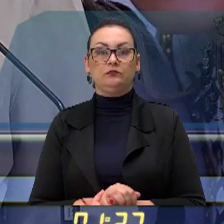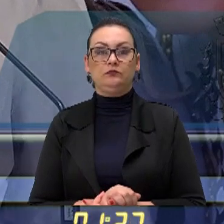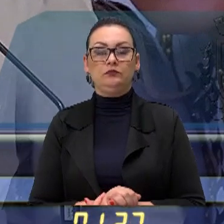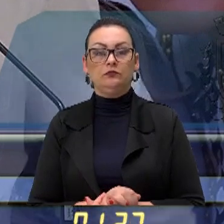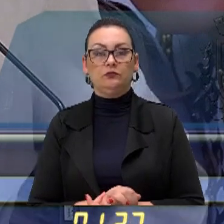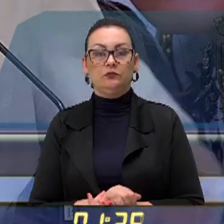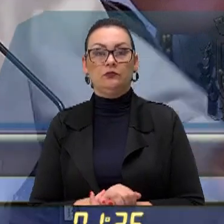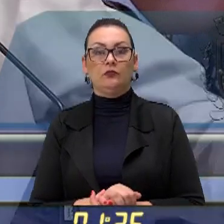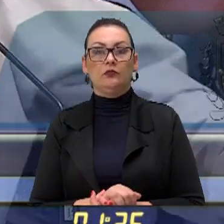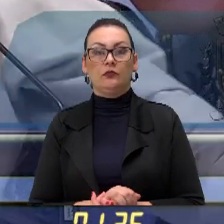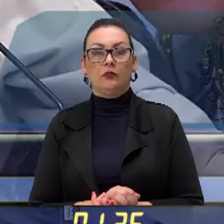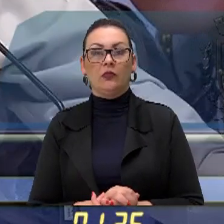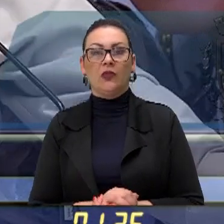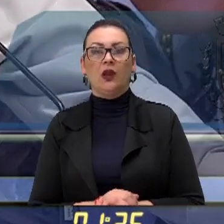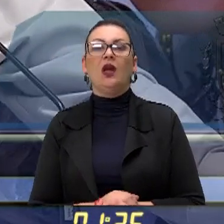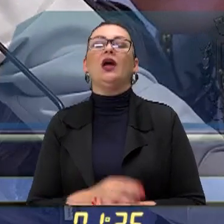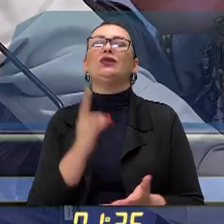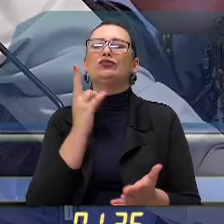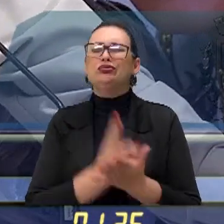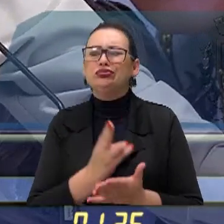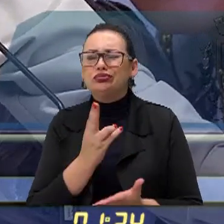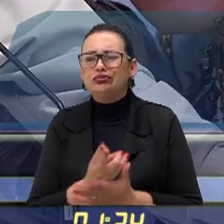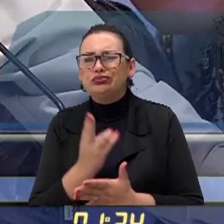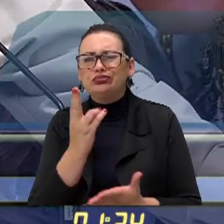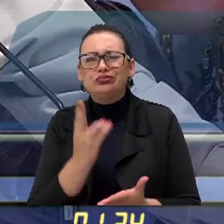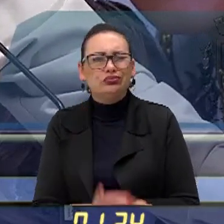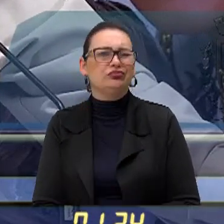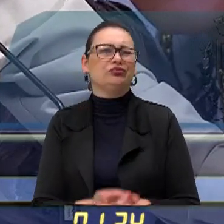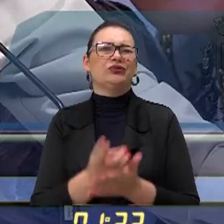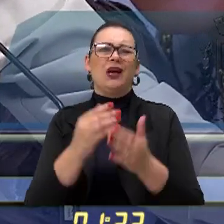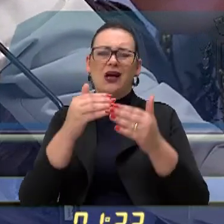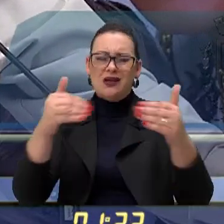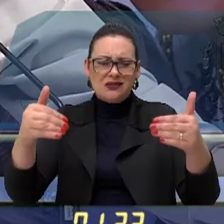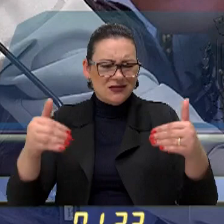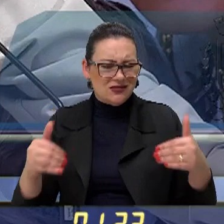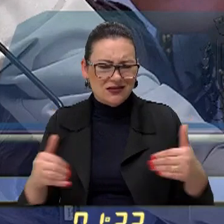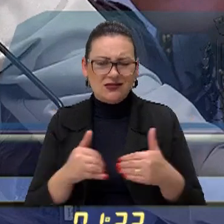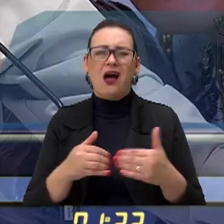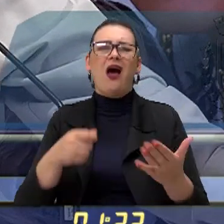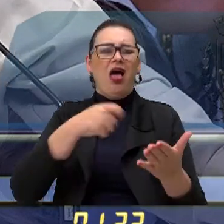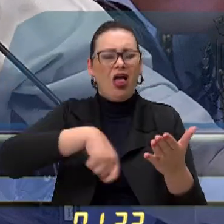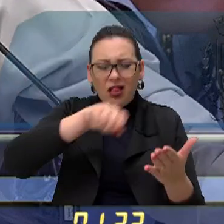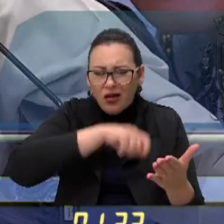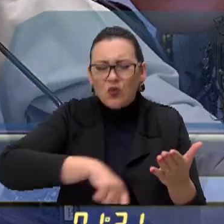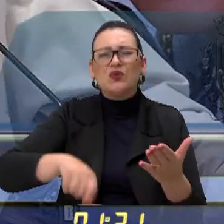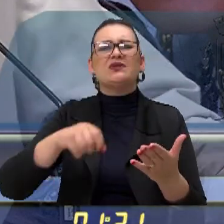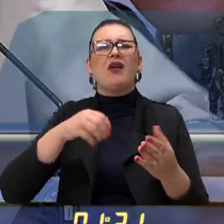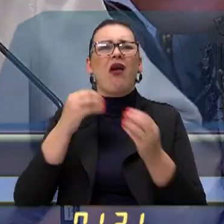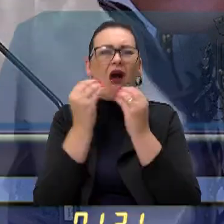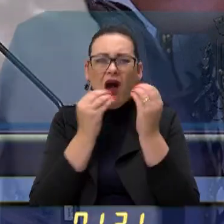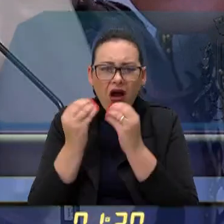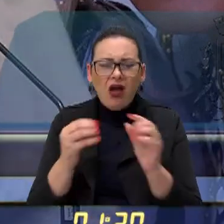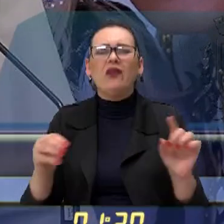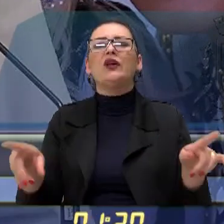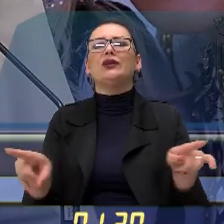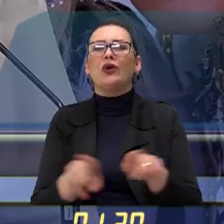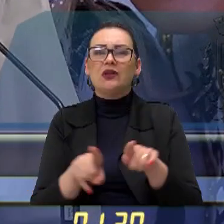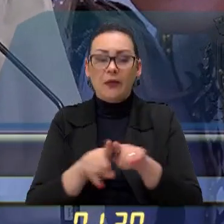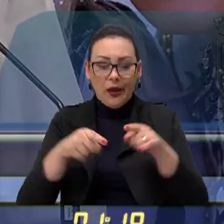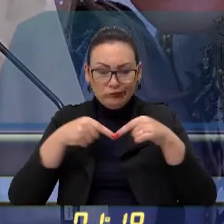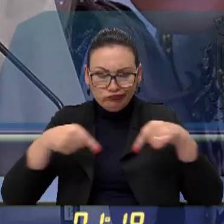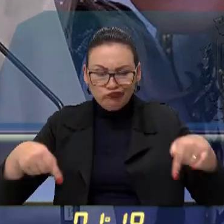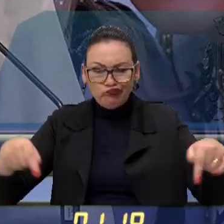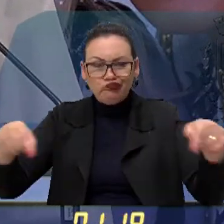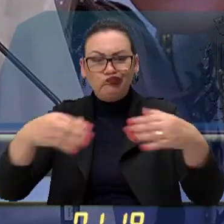E o improviso continua. Além das salas modulares, a cozinha e o refeitório também estão no